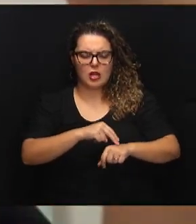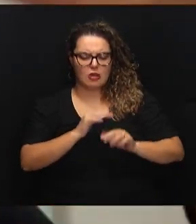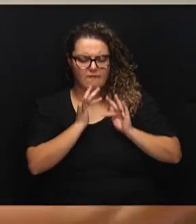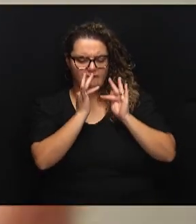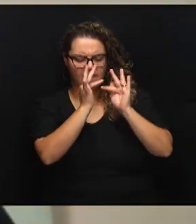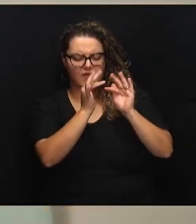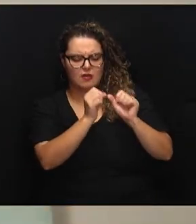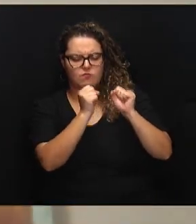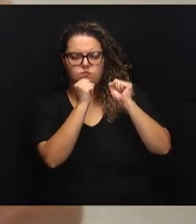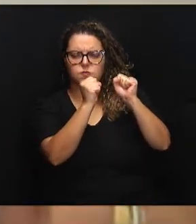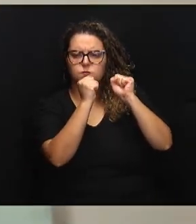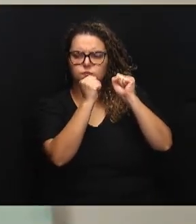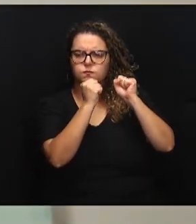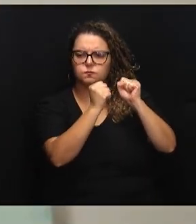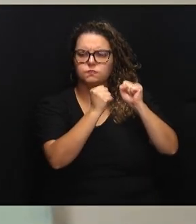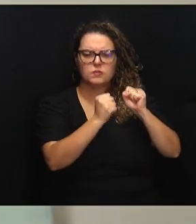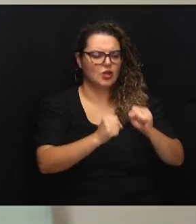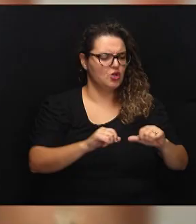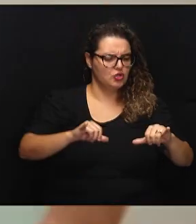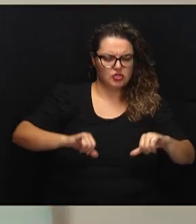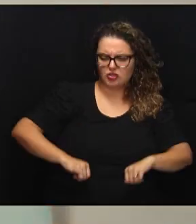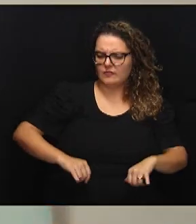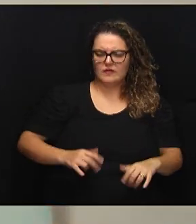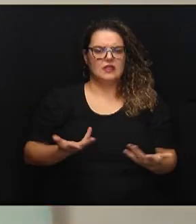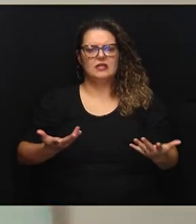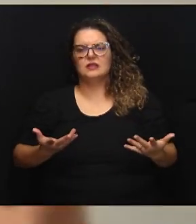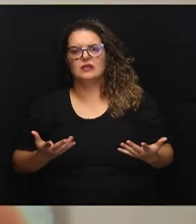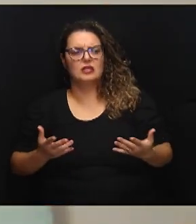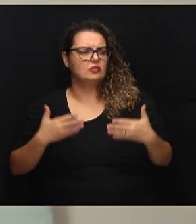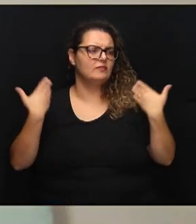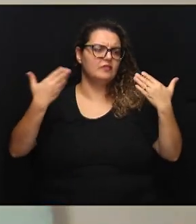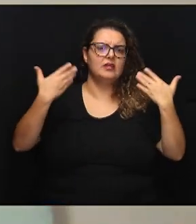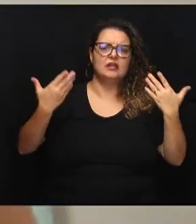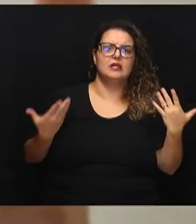ali, faça sol, faça chuva, né? Enfim, é uma torcida